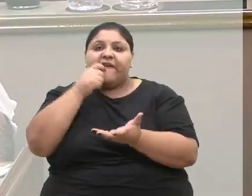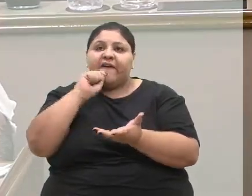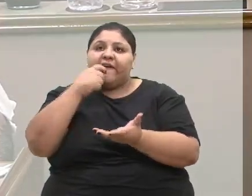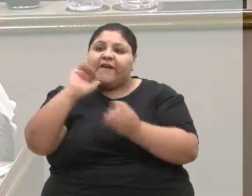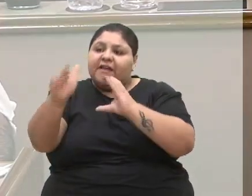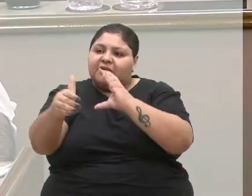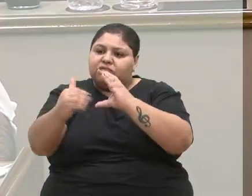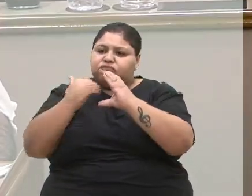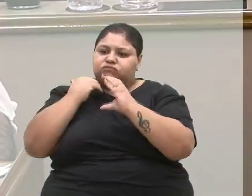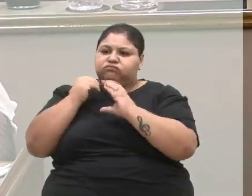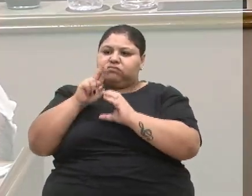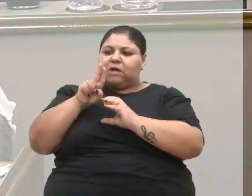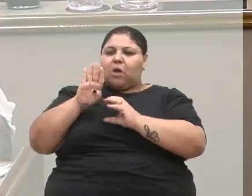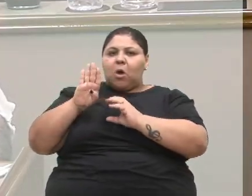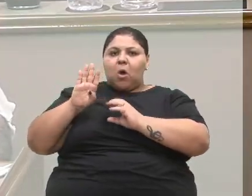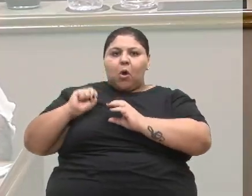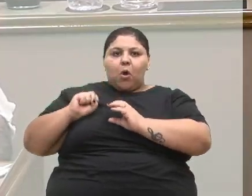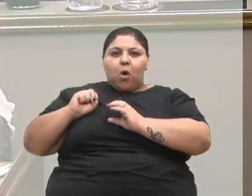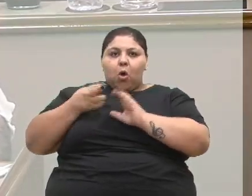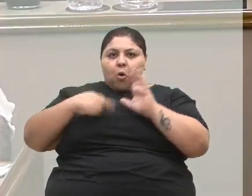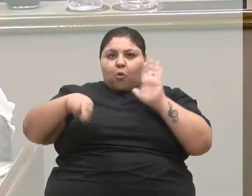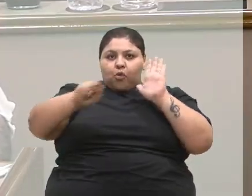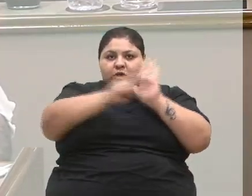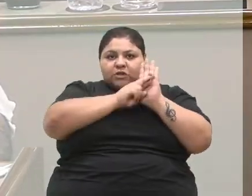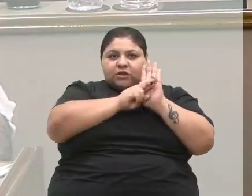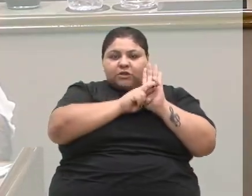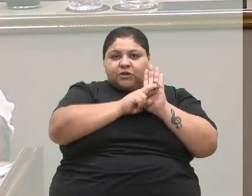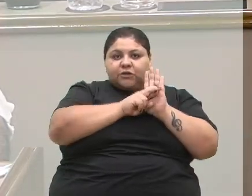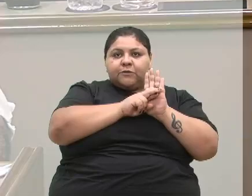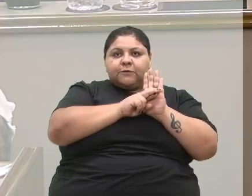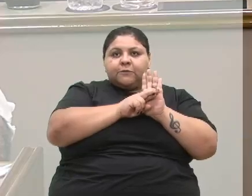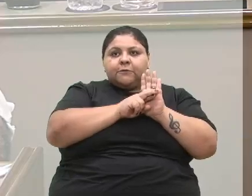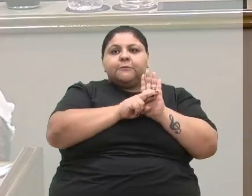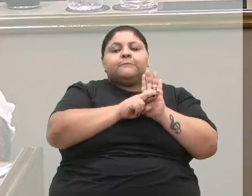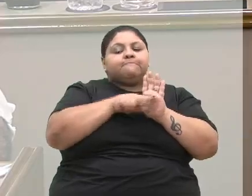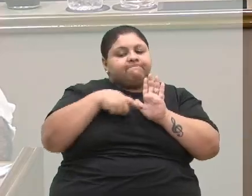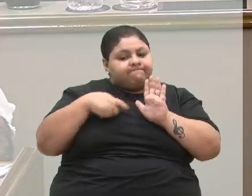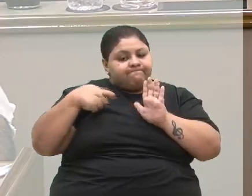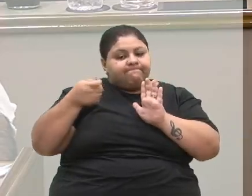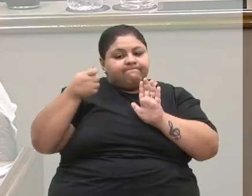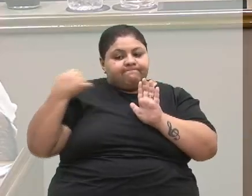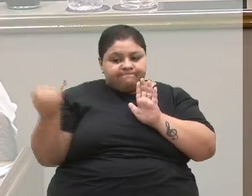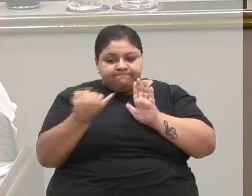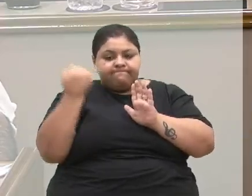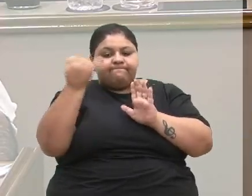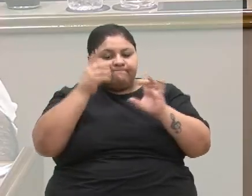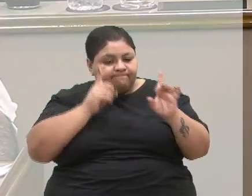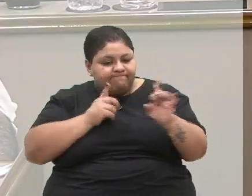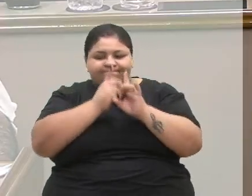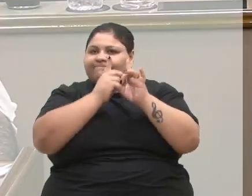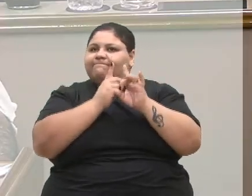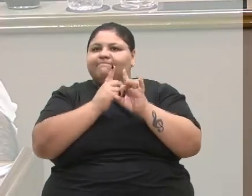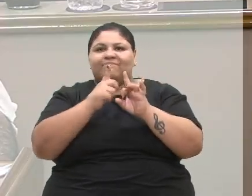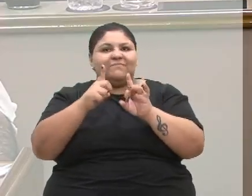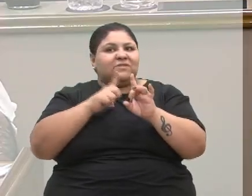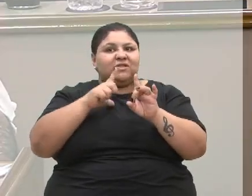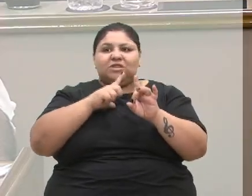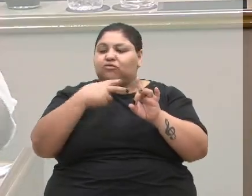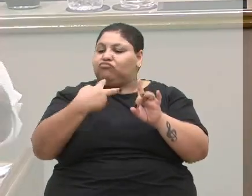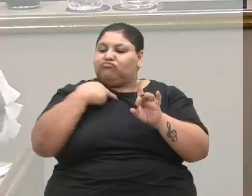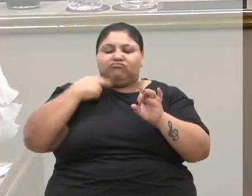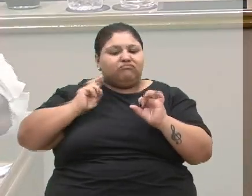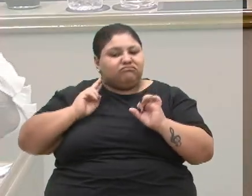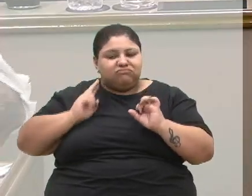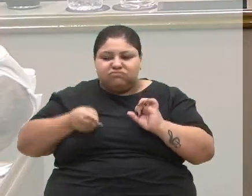lá na UBS o resultado do exame, que auxiliará muito no diagnóstico. É impossível